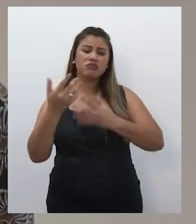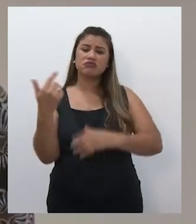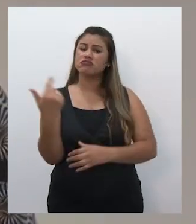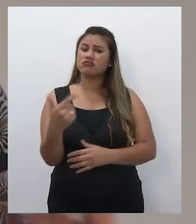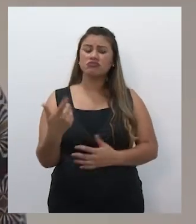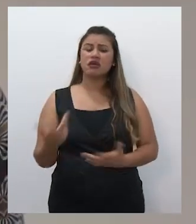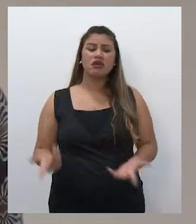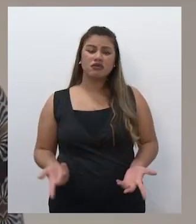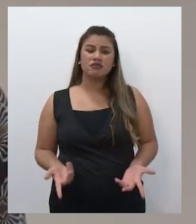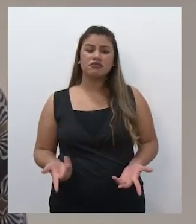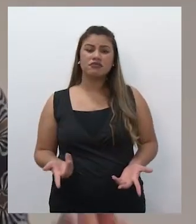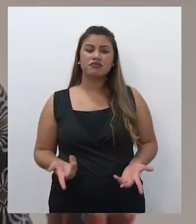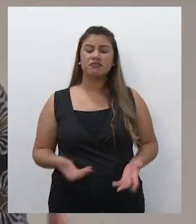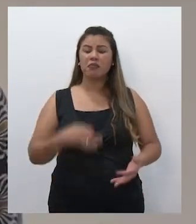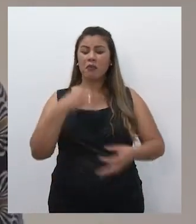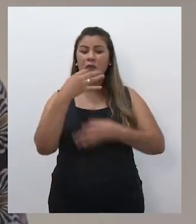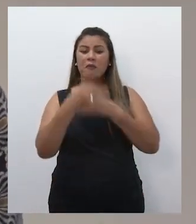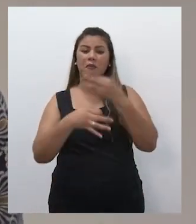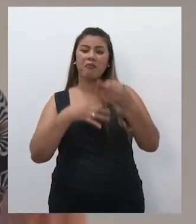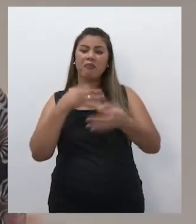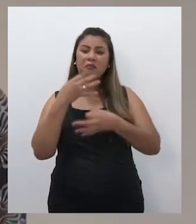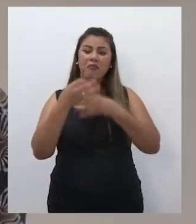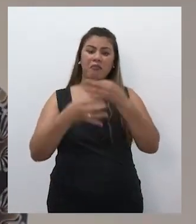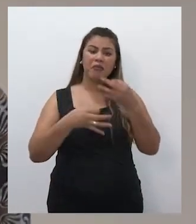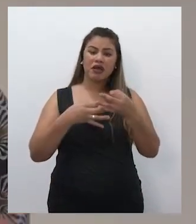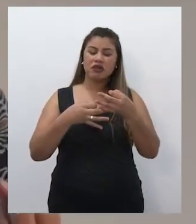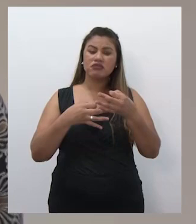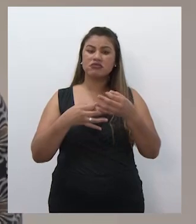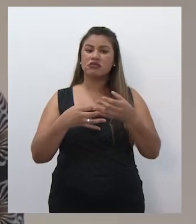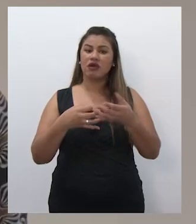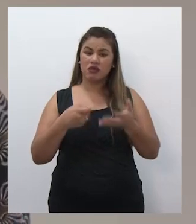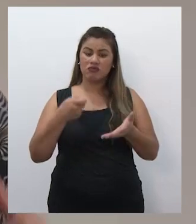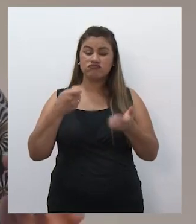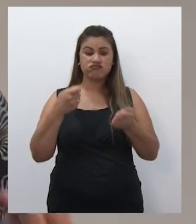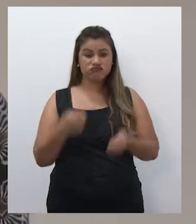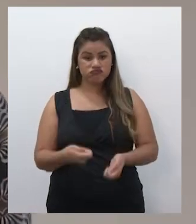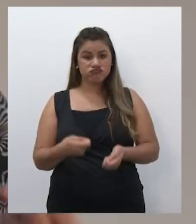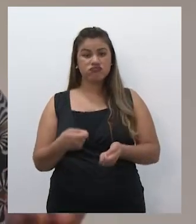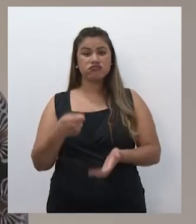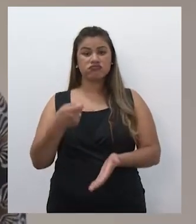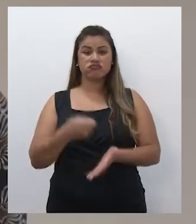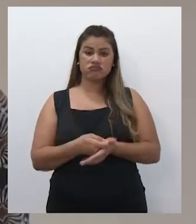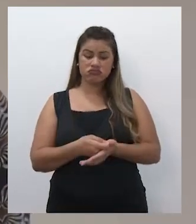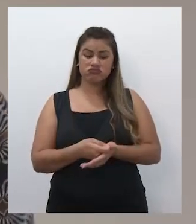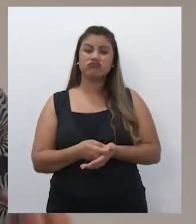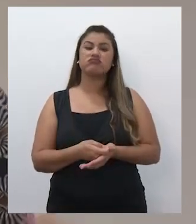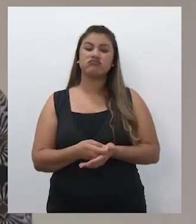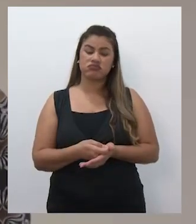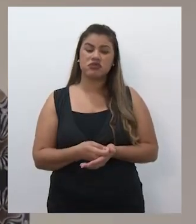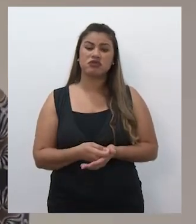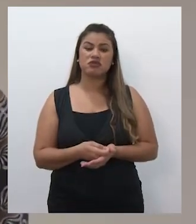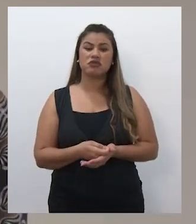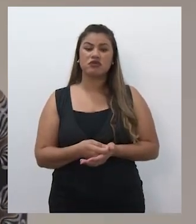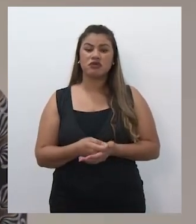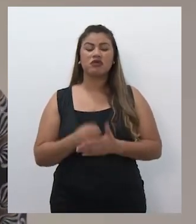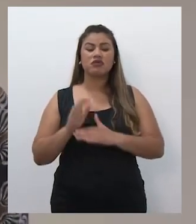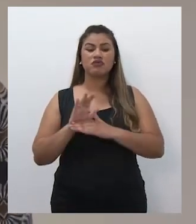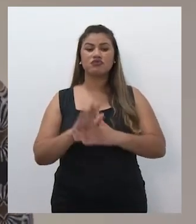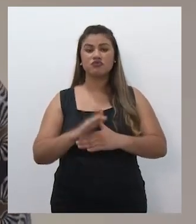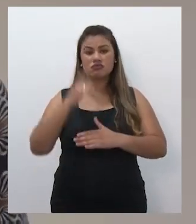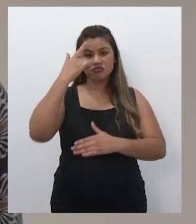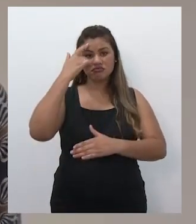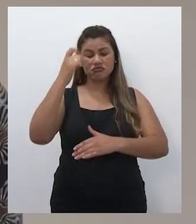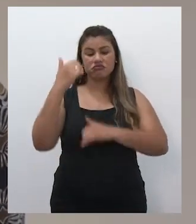clareza, emitir opiniões com argumentos fortes que realmente substanciem as suas